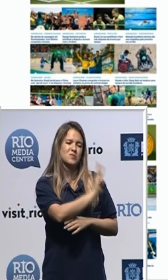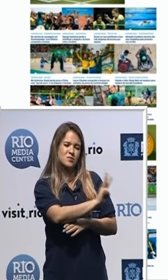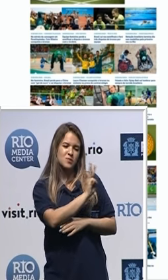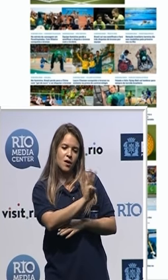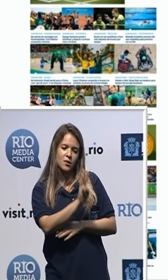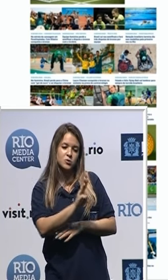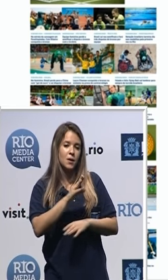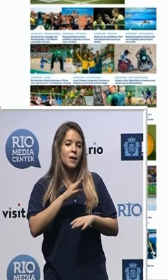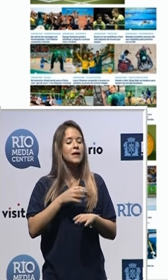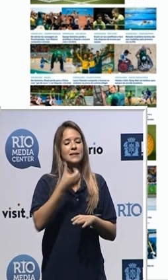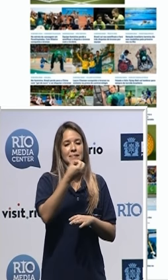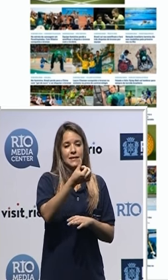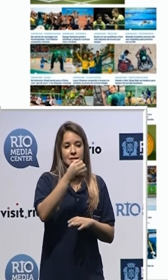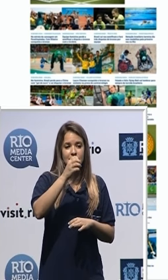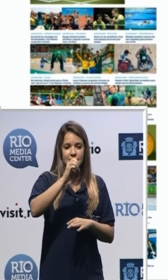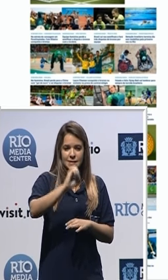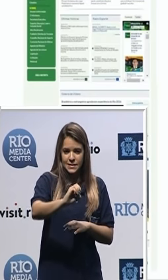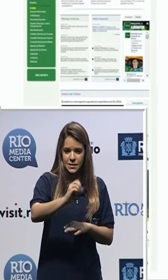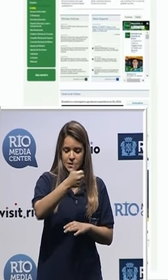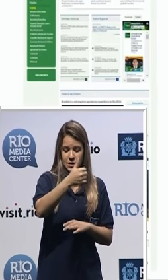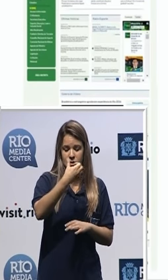160 países.